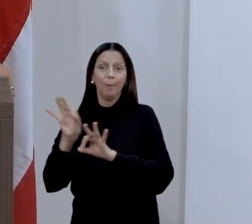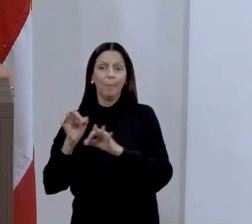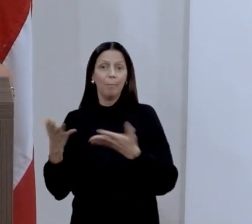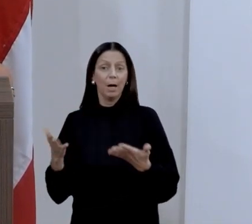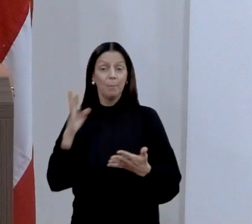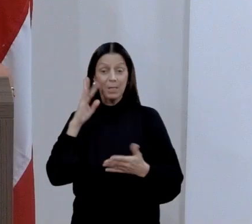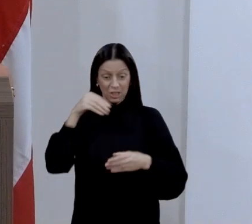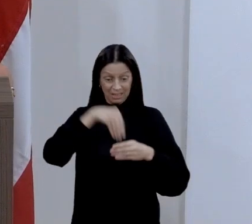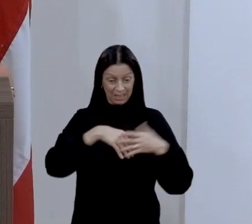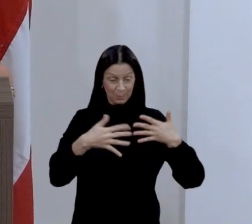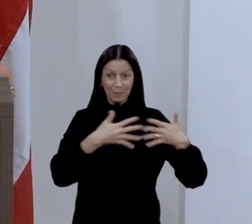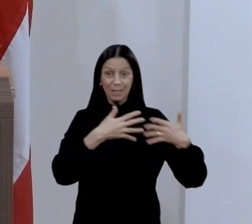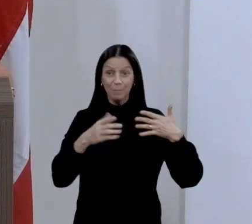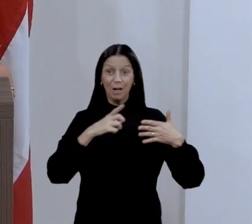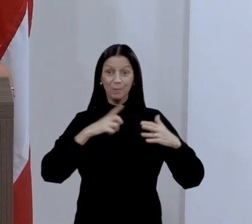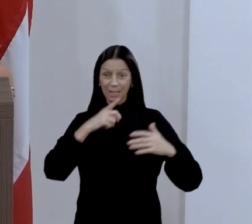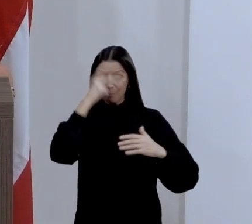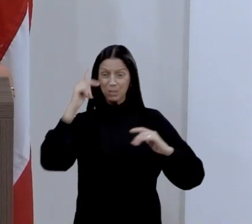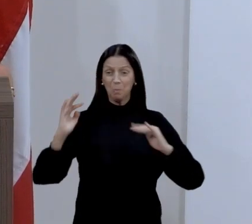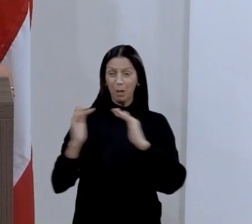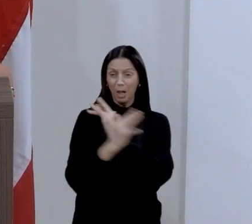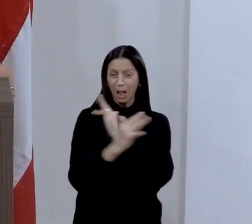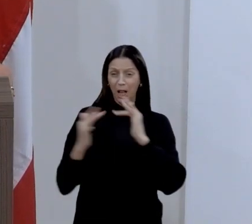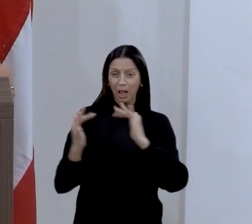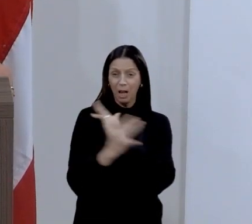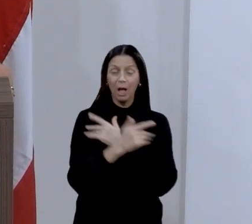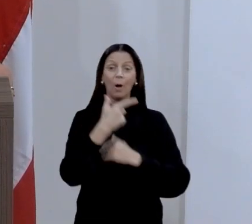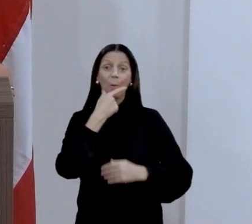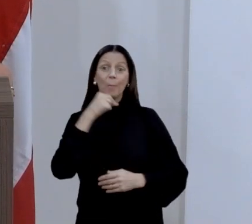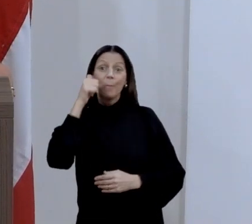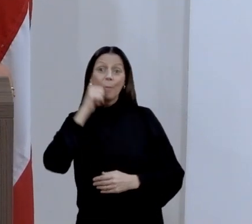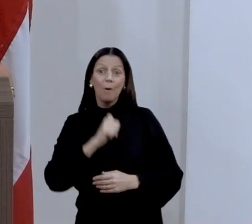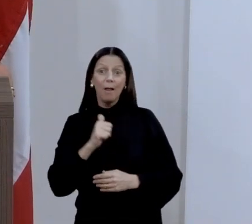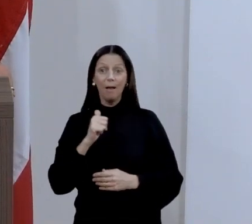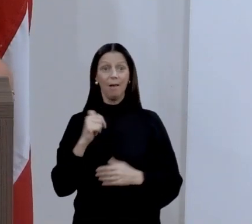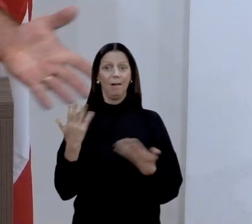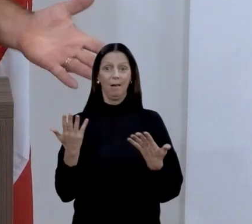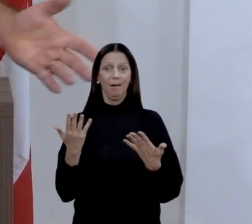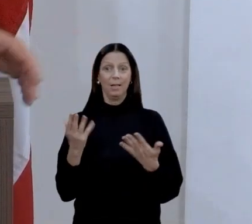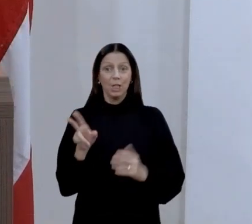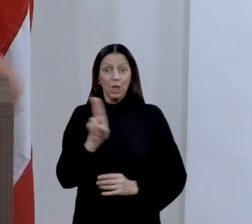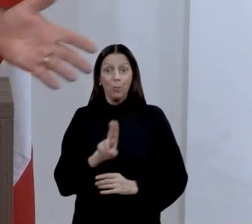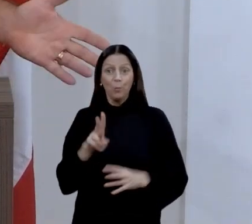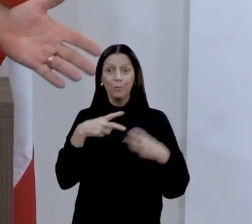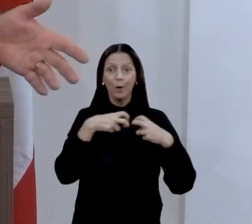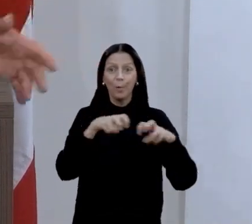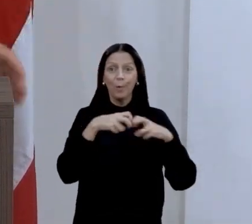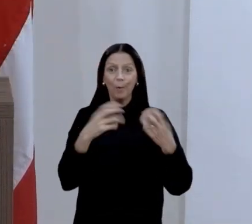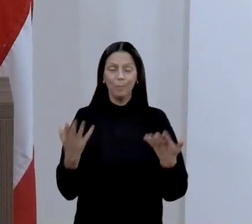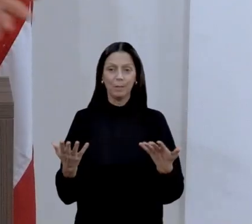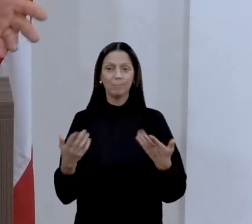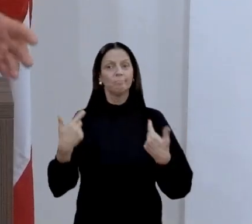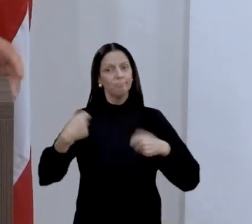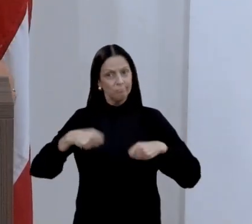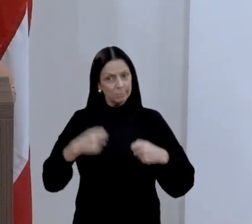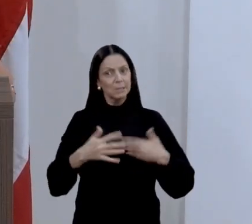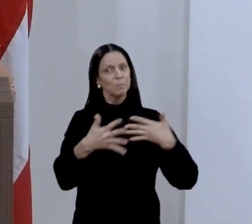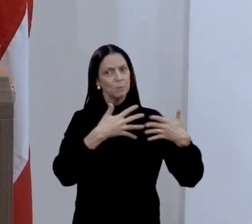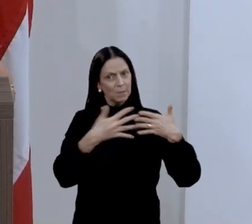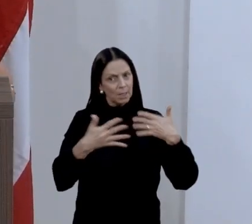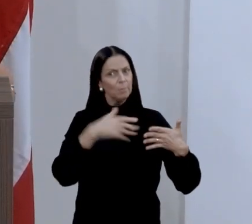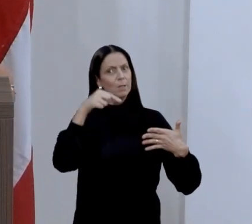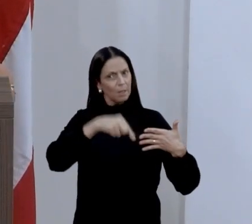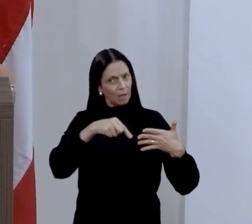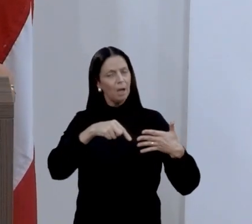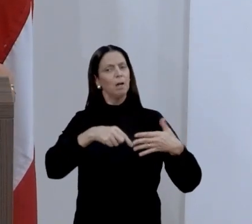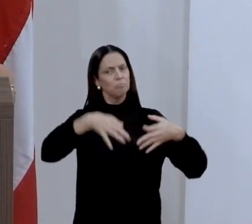população, da nossa gente, do povo de Blumenau, os trabalhadores, as trabalhadoras, enfim, né, e é um local que tem que realmente, são locais que precisam ser